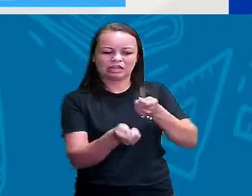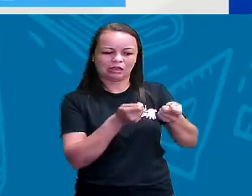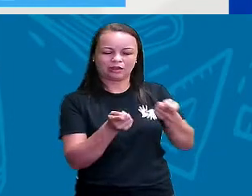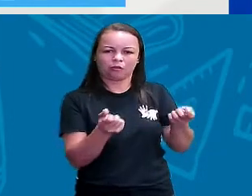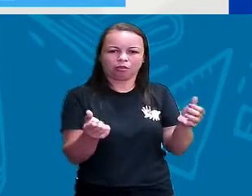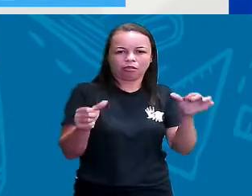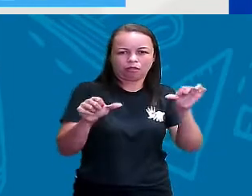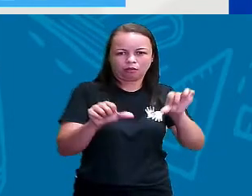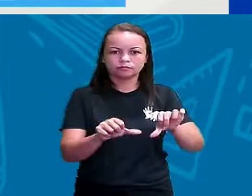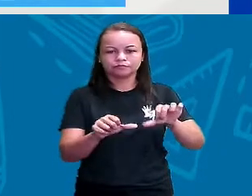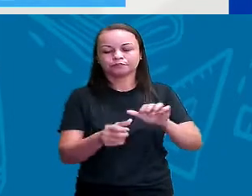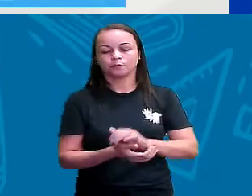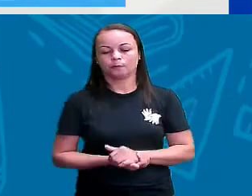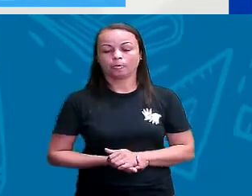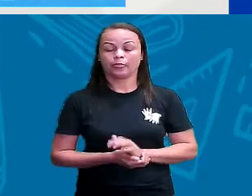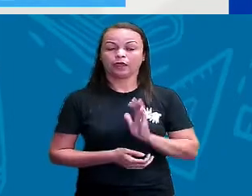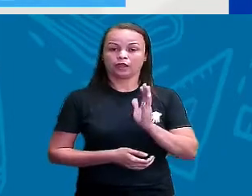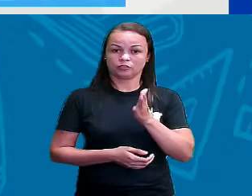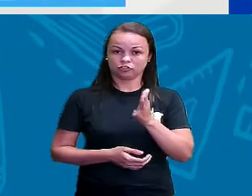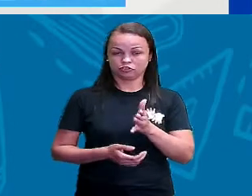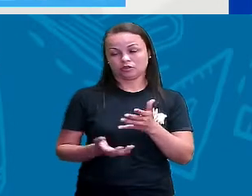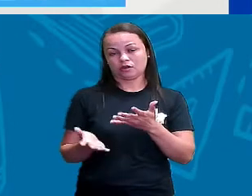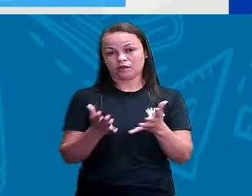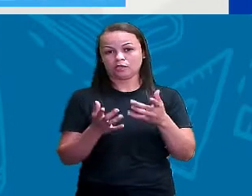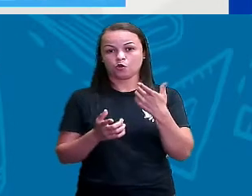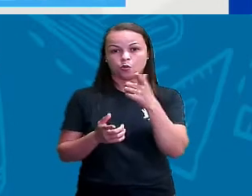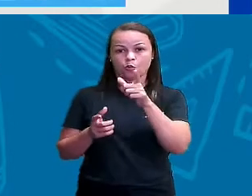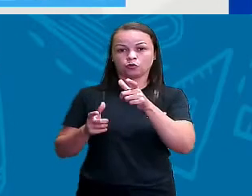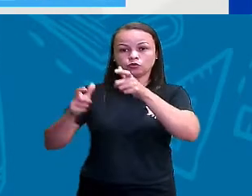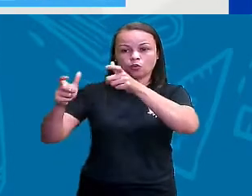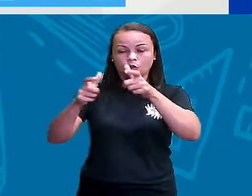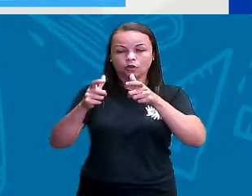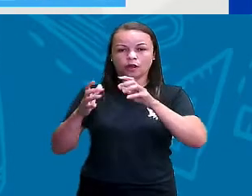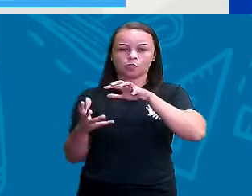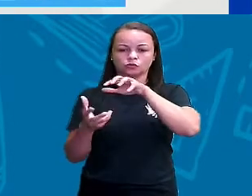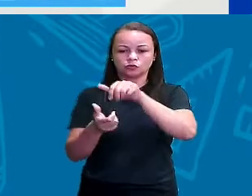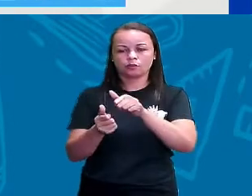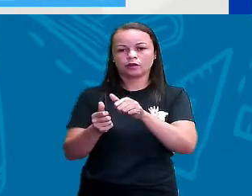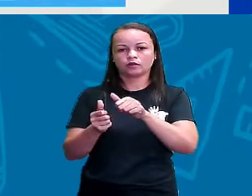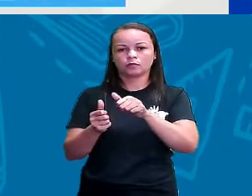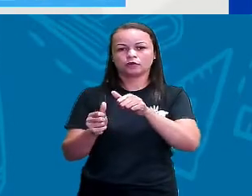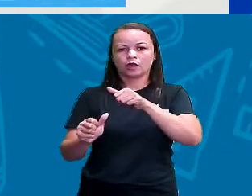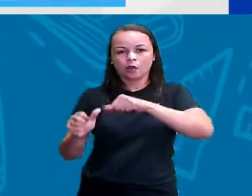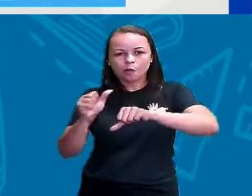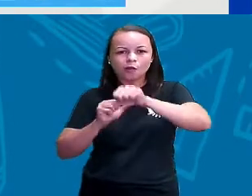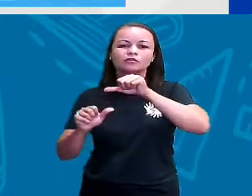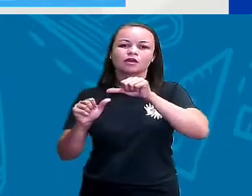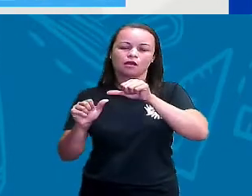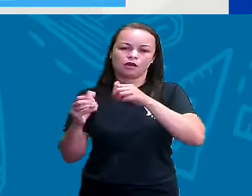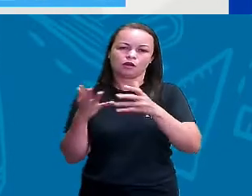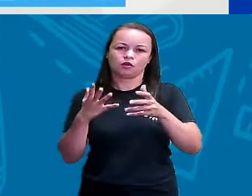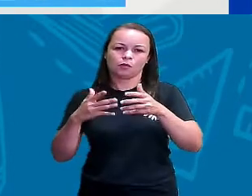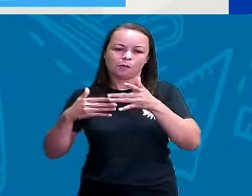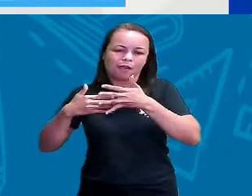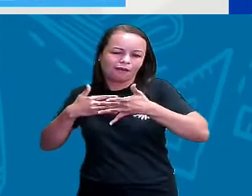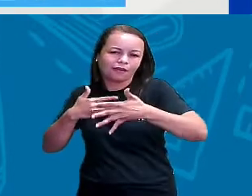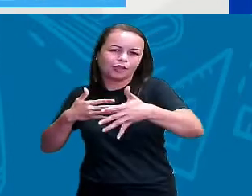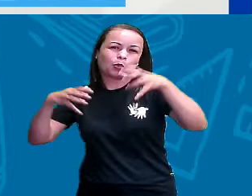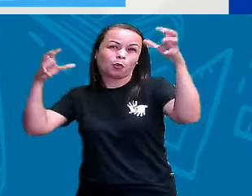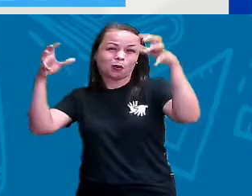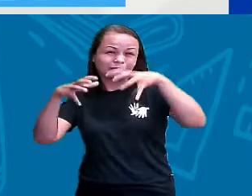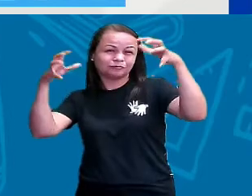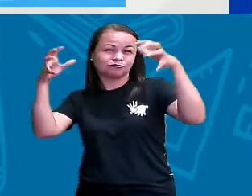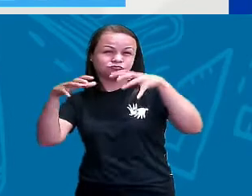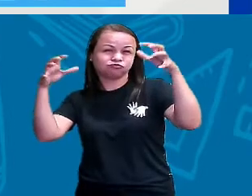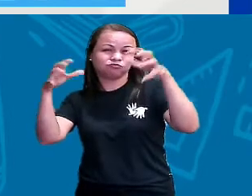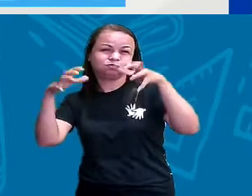outras regiões do mundo, do planeta, podem ocorrer o contrário, né? períodos prolongados de chuva que